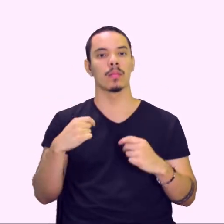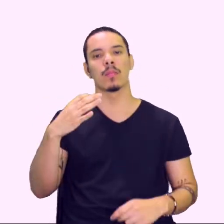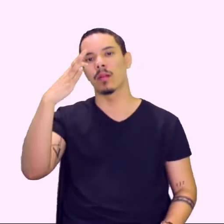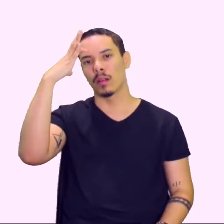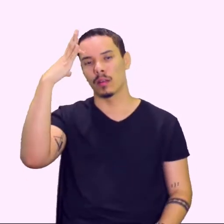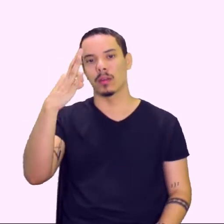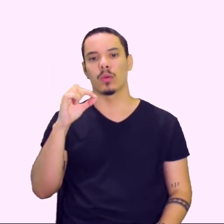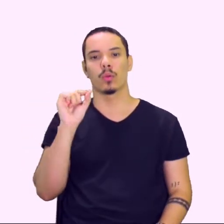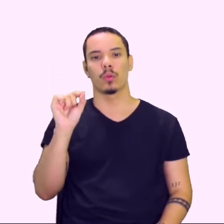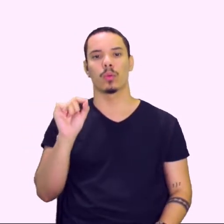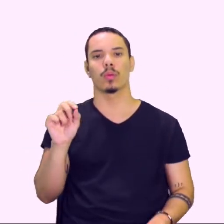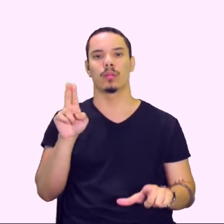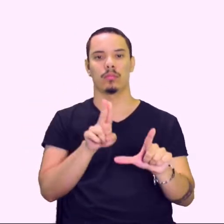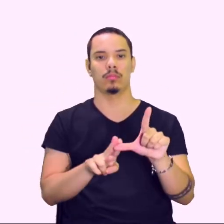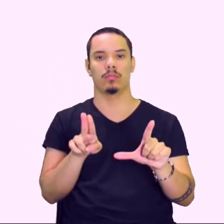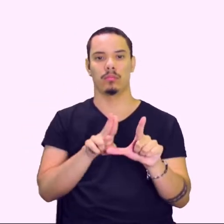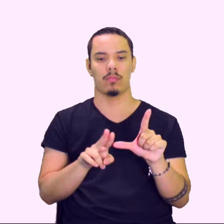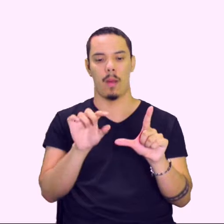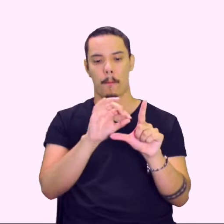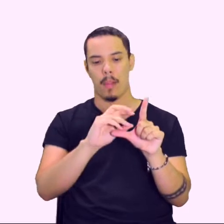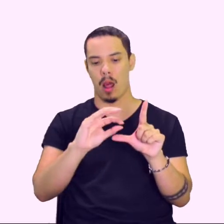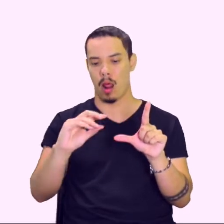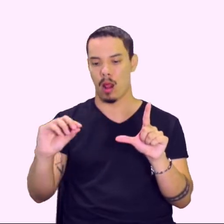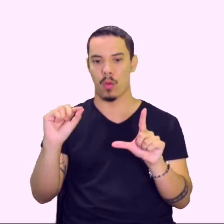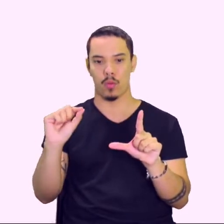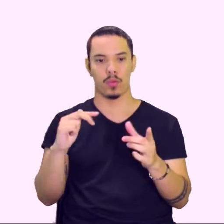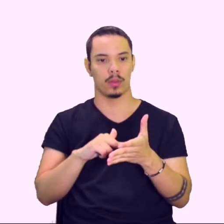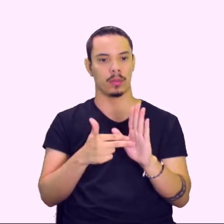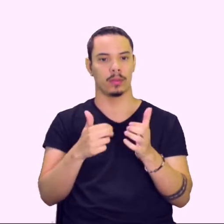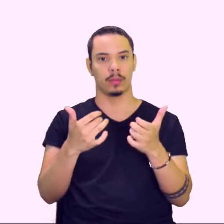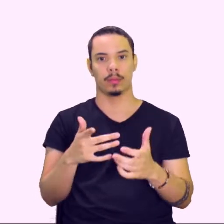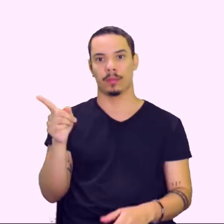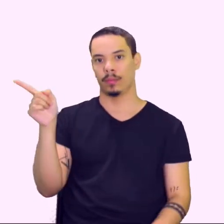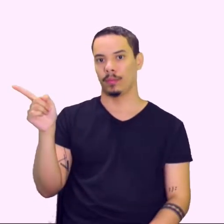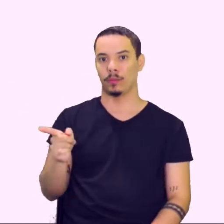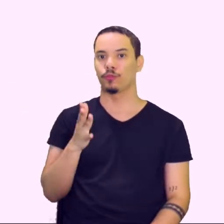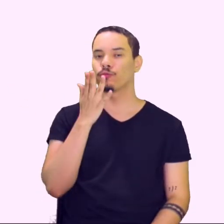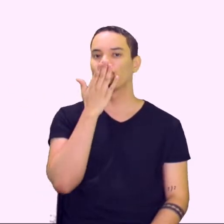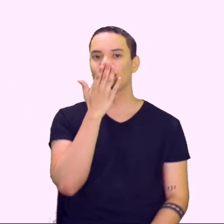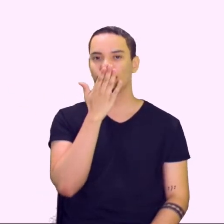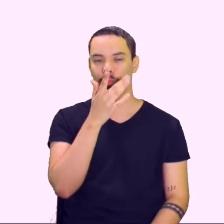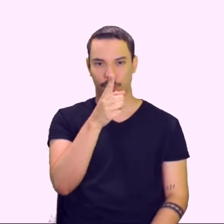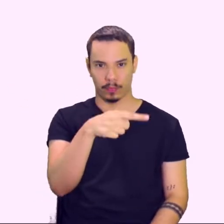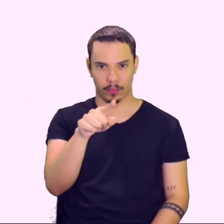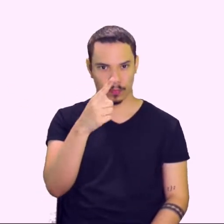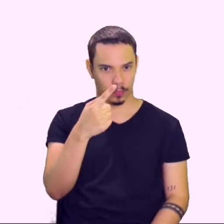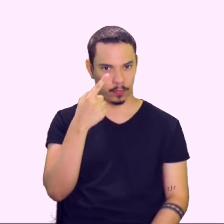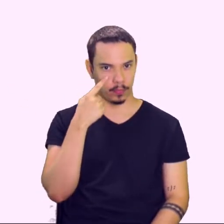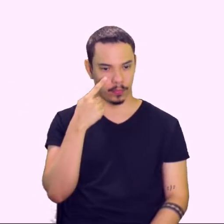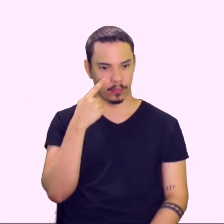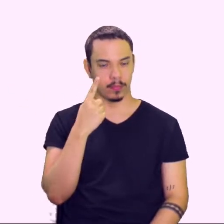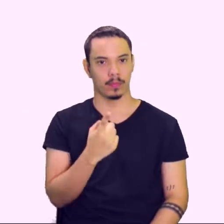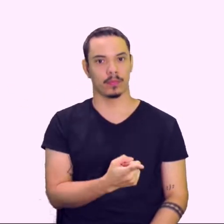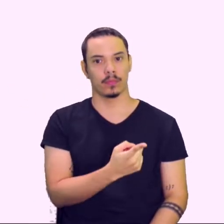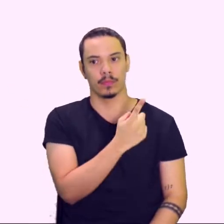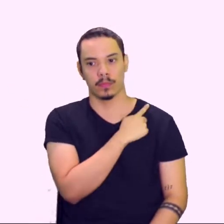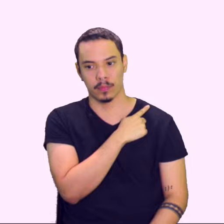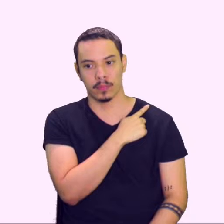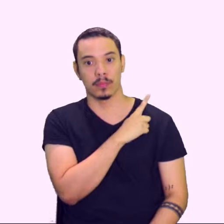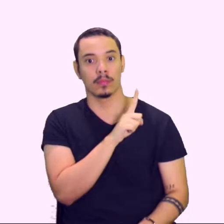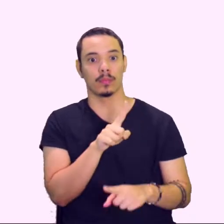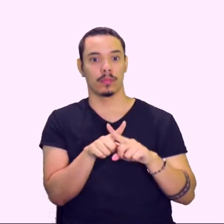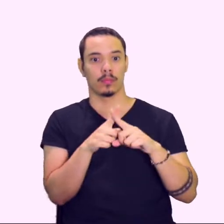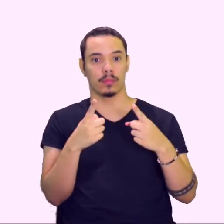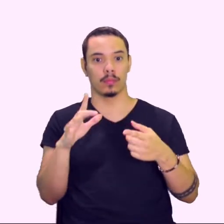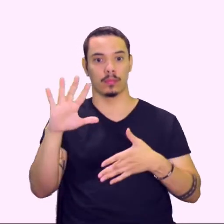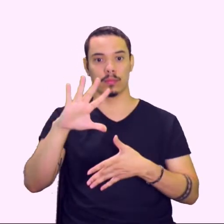da legenda. Isso. E o que está falando nessa legenda aí, professor Jorge? Olha só, nosso querido aluno, ele é do primeiro ano, mas desse